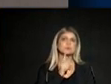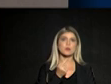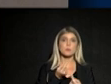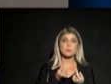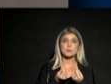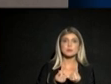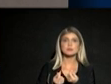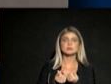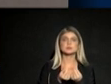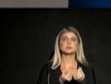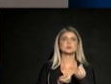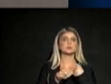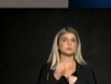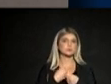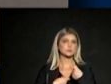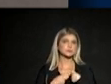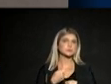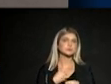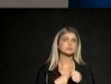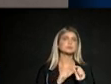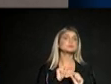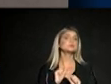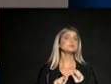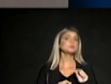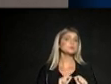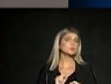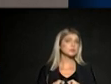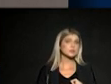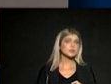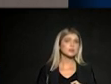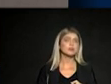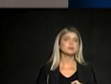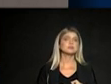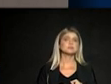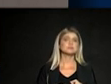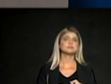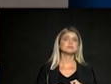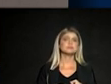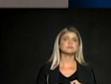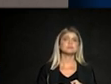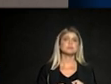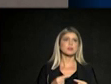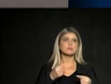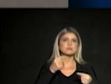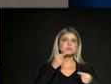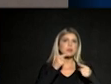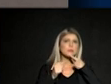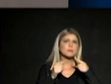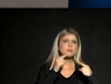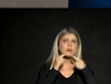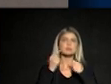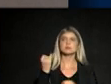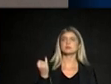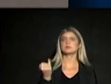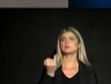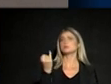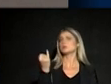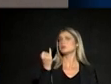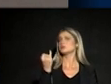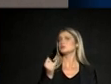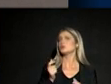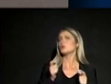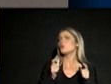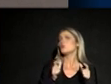preços de ativos financeiros, o que naturalmente traz um debate importante sobre para onde nós